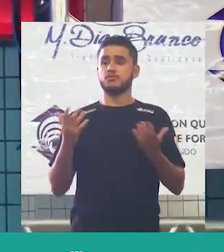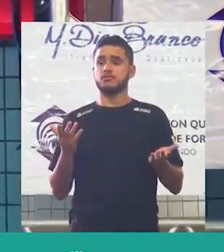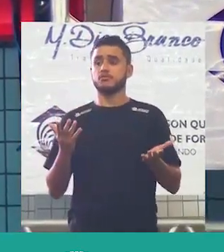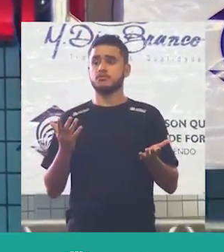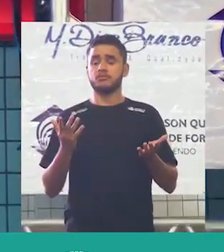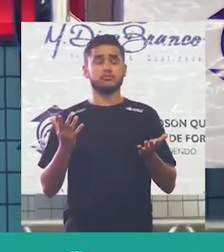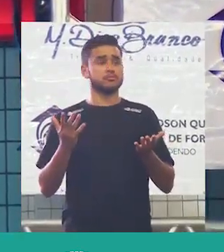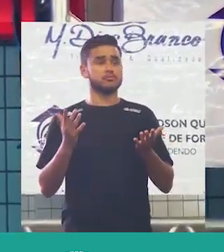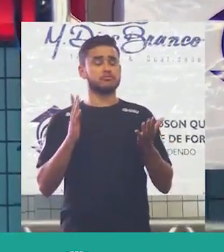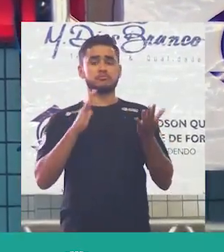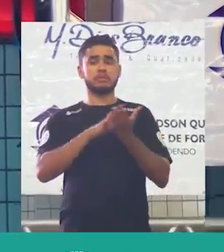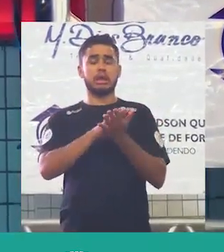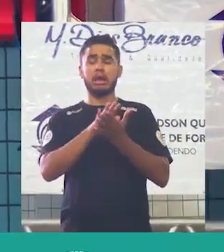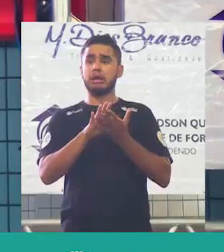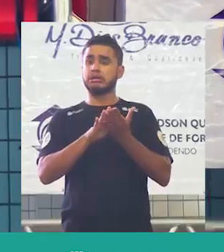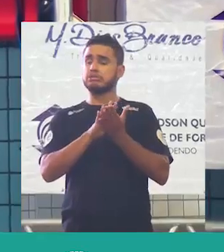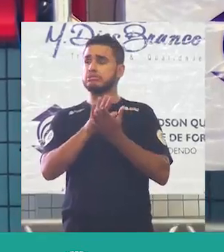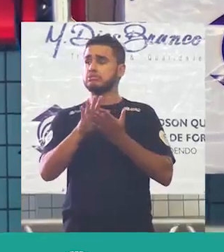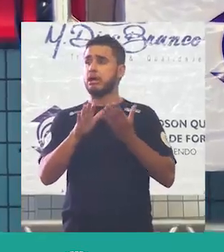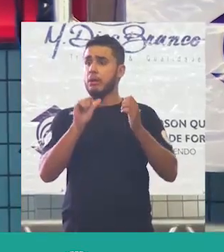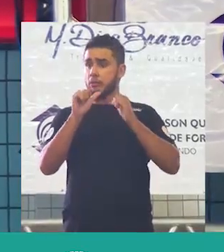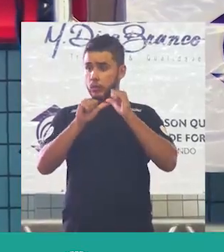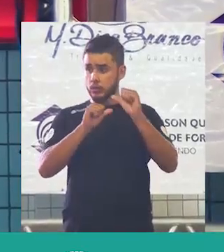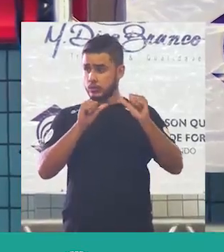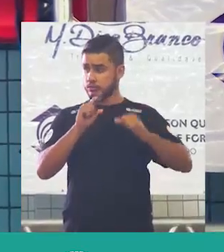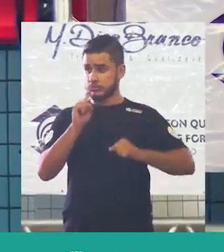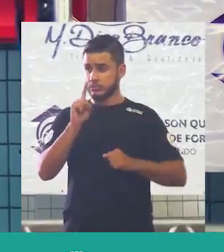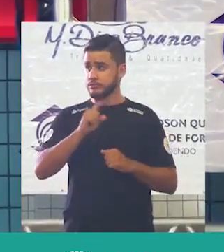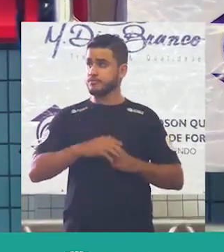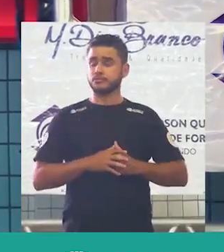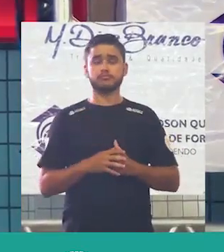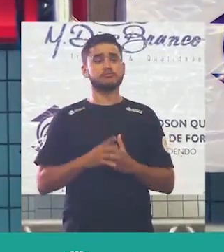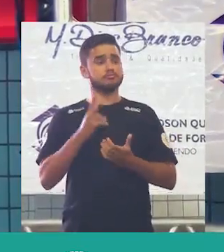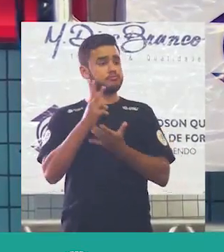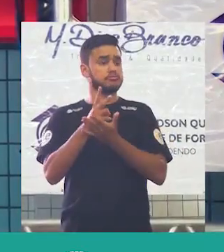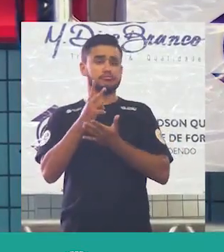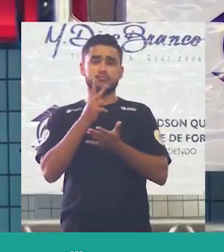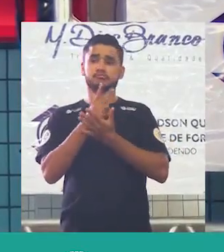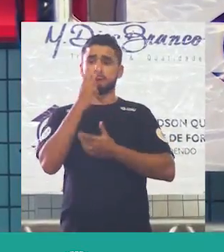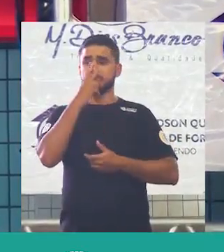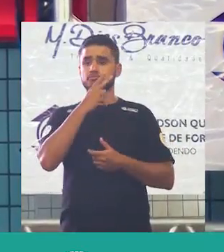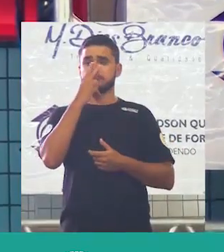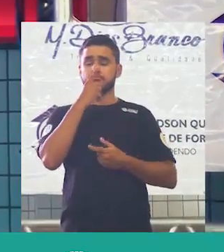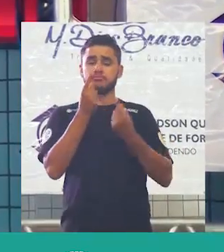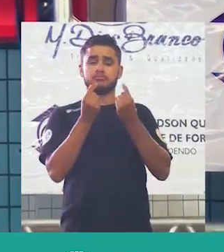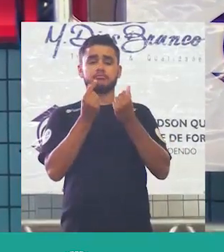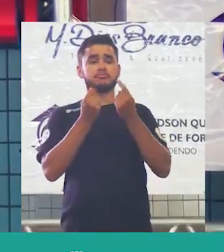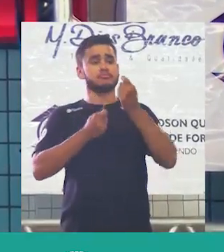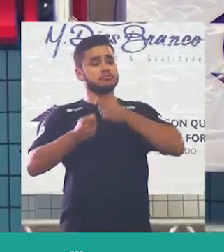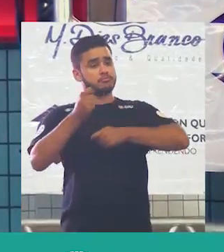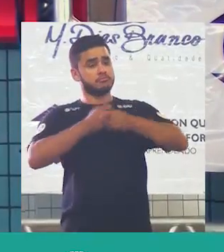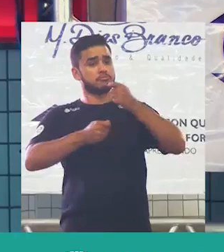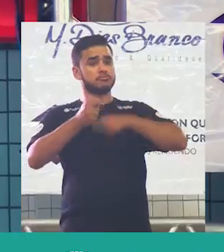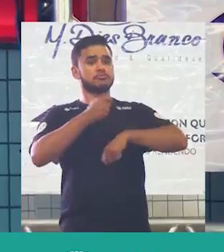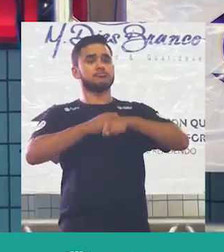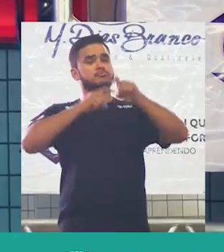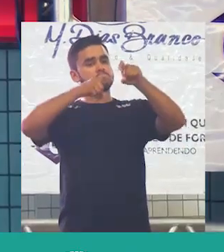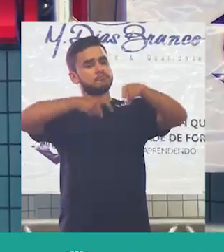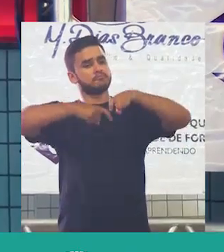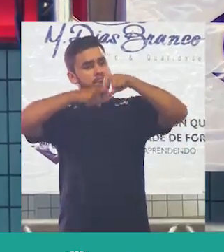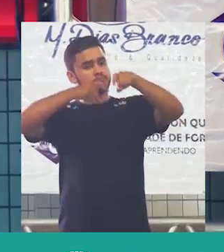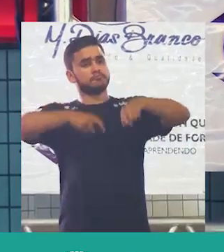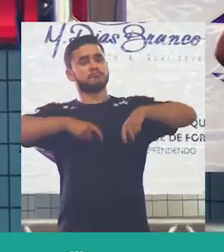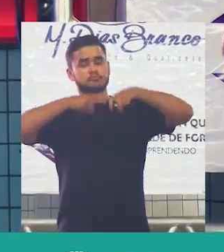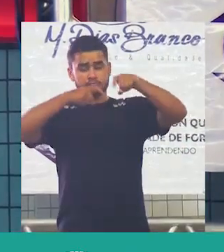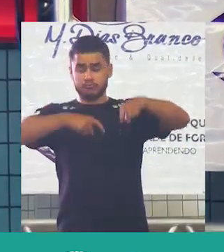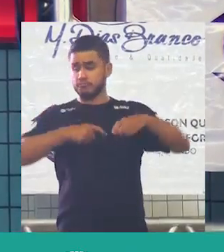mudou? Nada. O Brasil continuou numa economia fundamentada no sistema plantation.